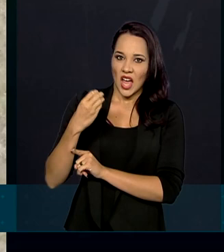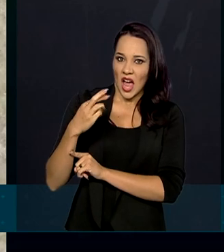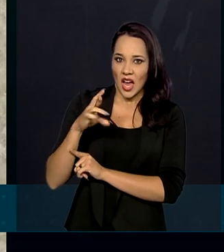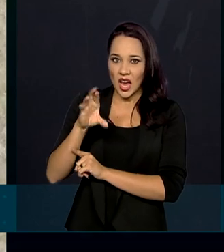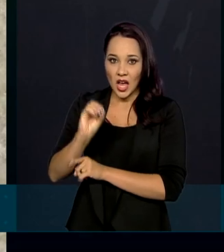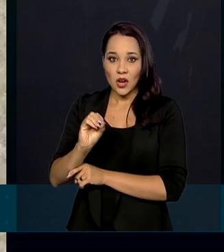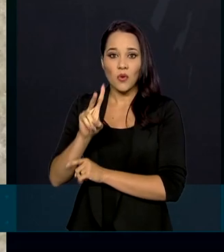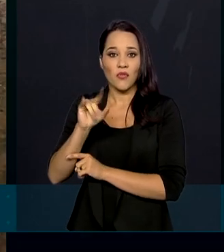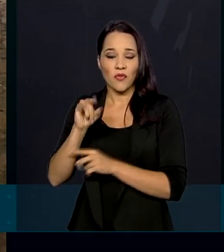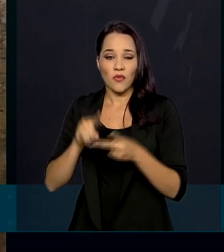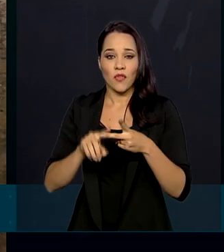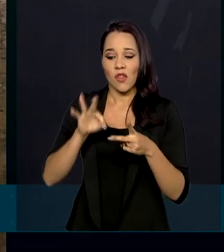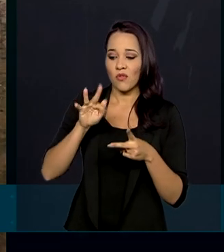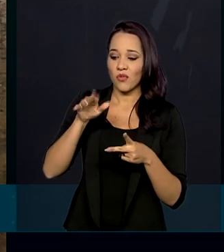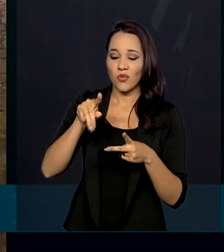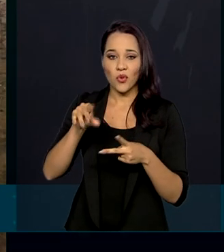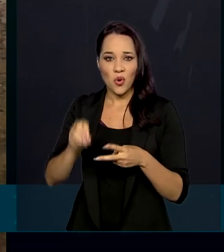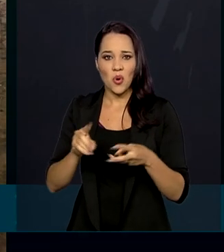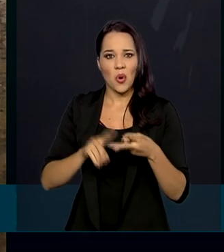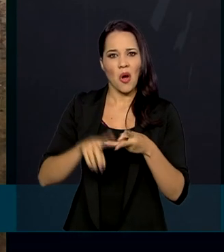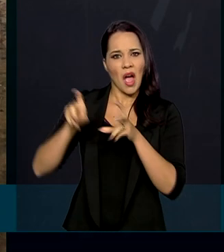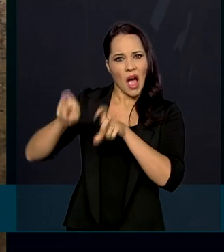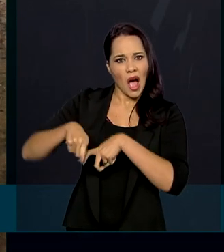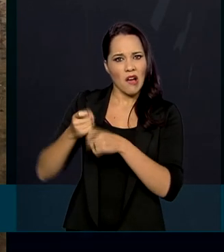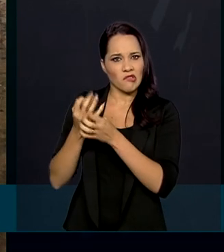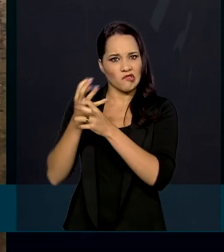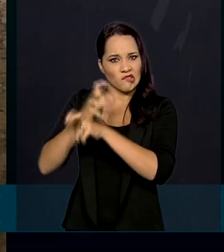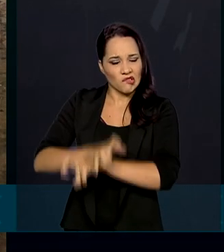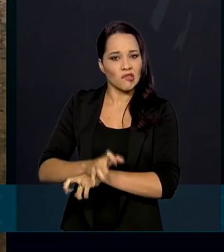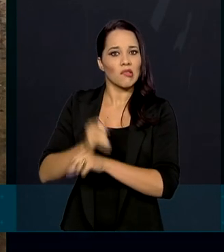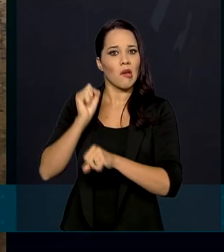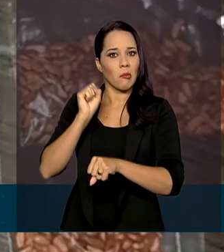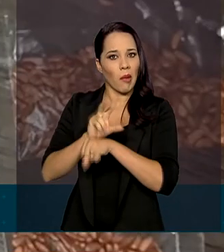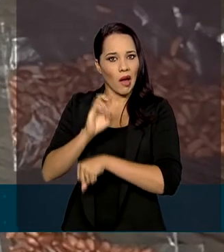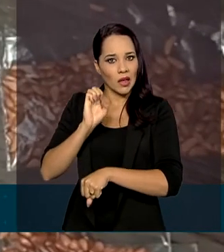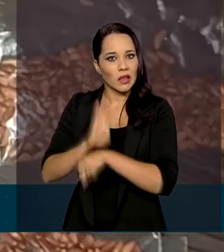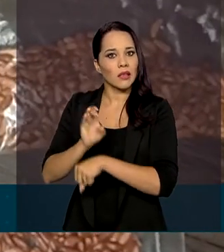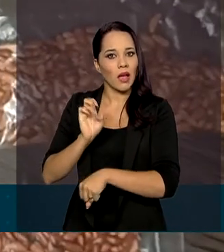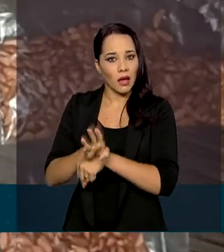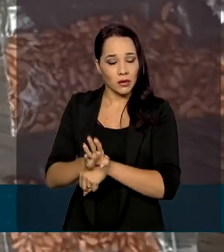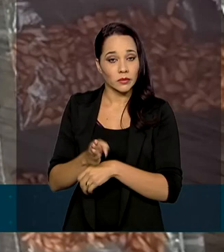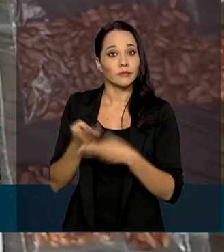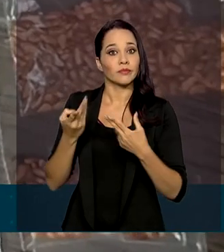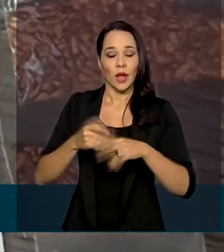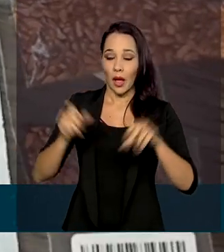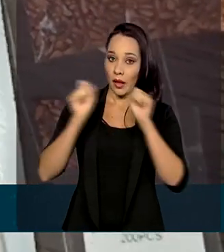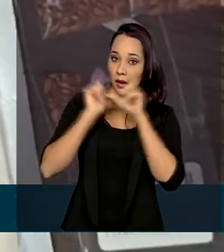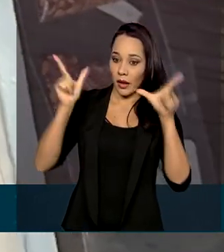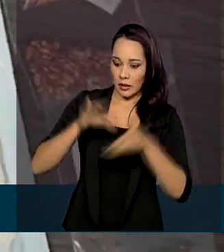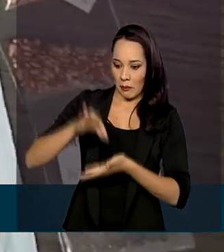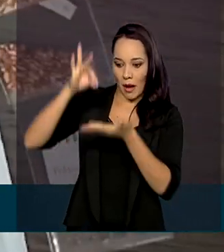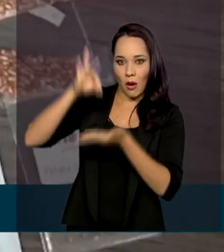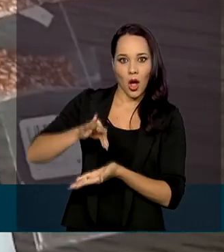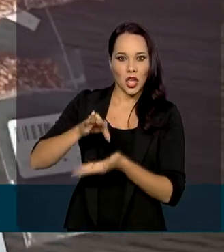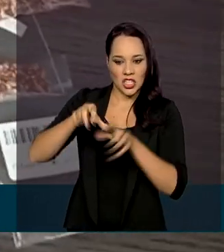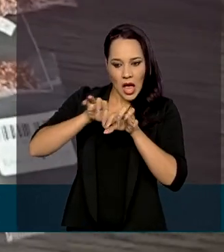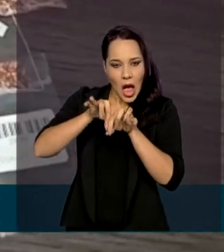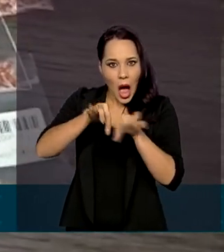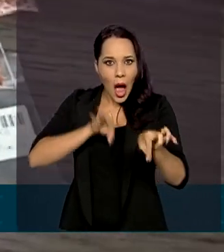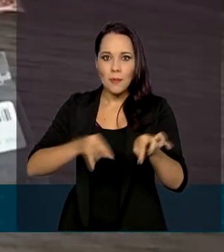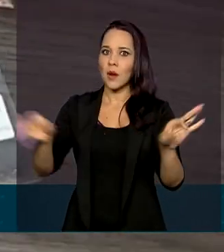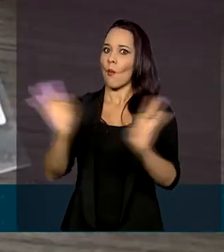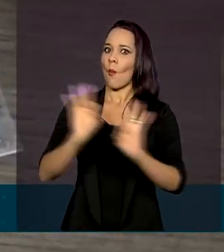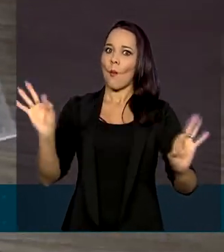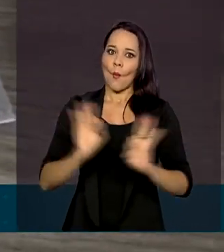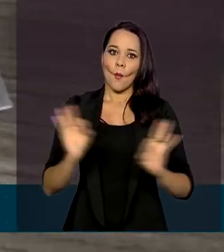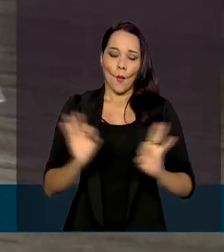vivo, fungos, plantas daninhas e bactérias. Por isso, o alerta é que os pacotes não sejam abertos,